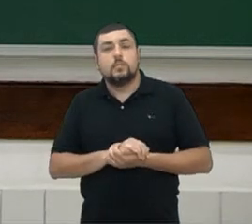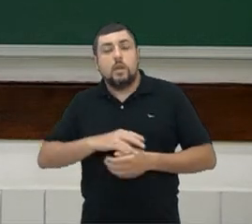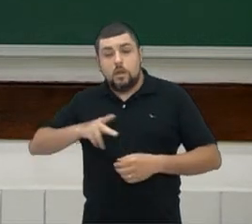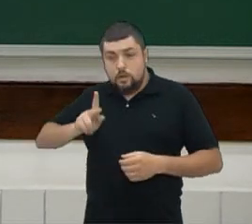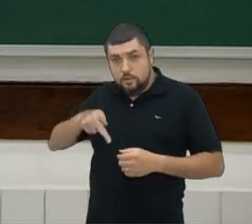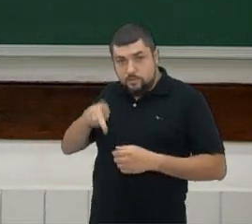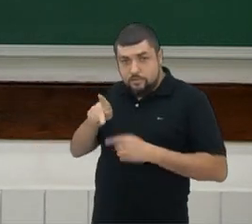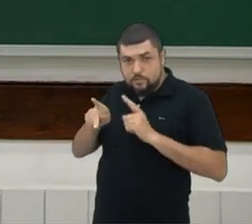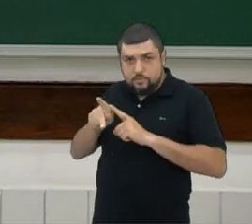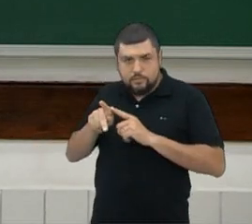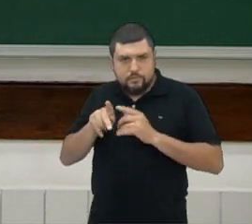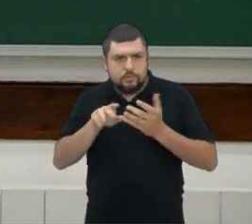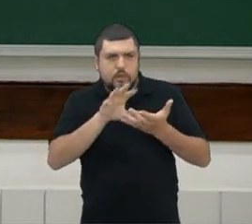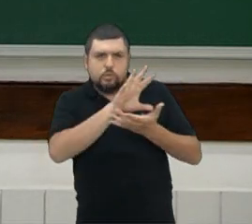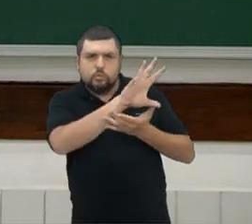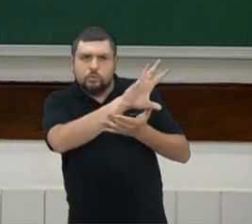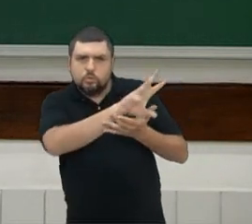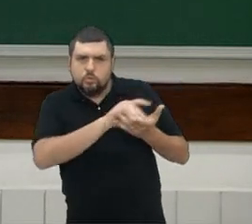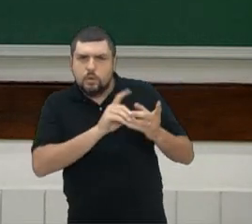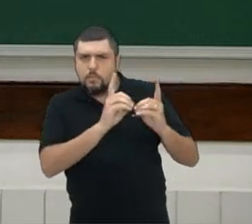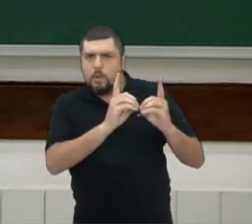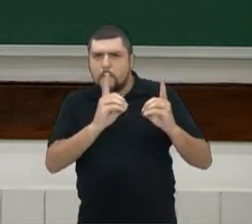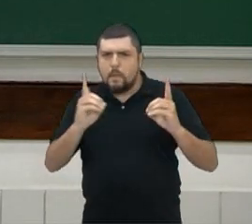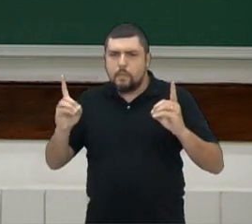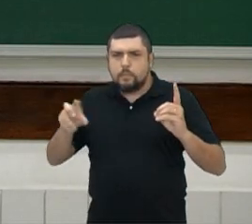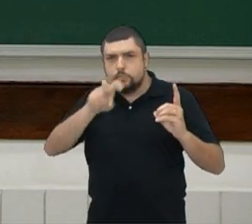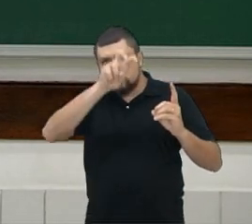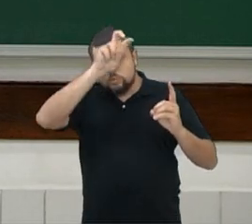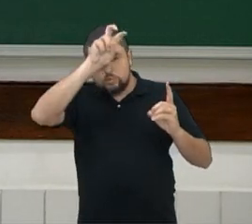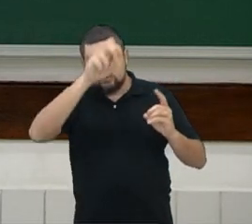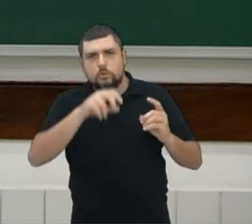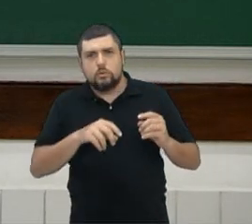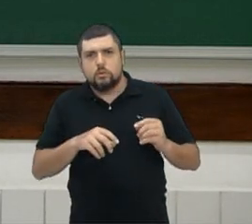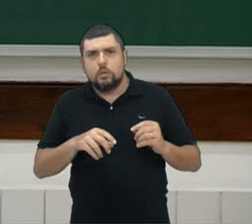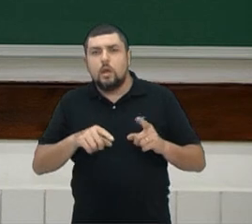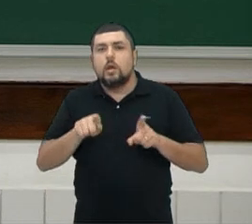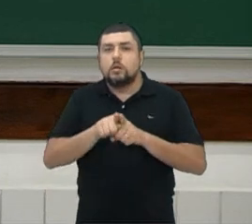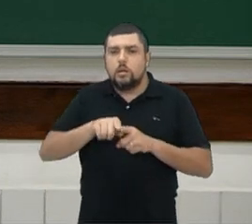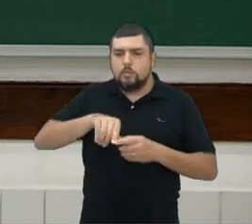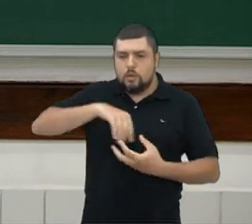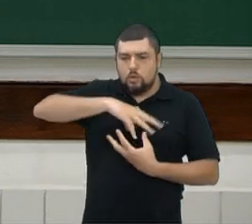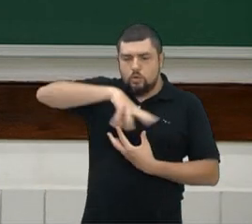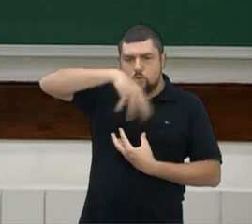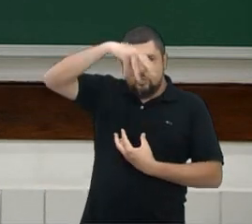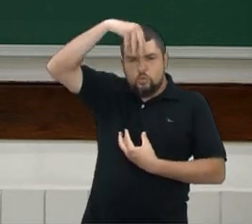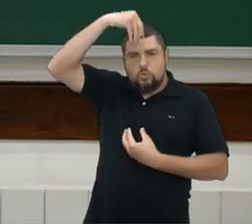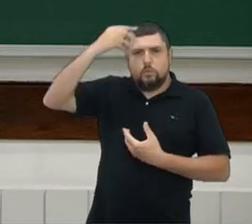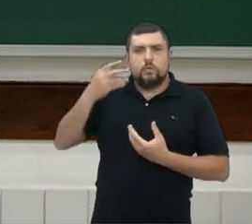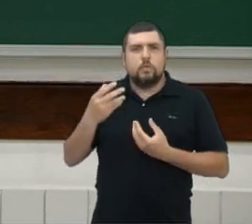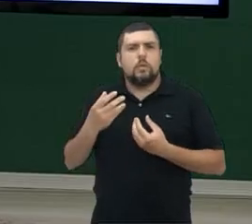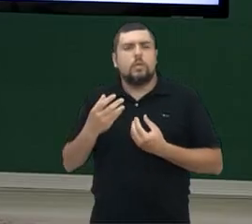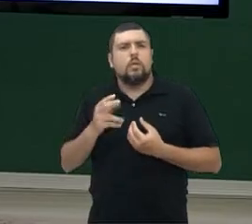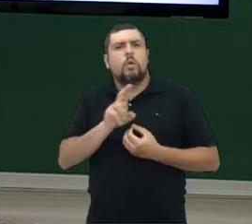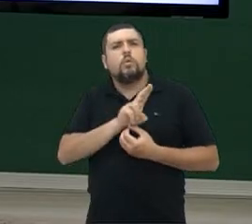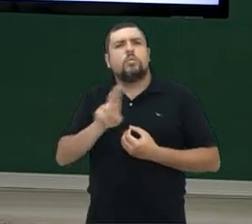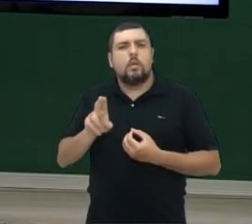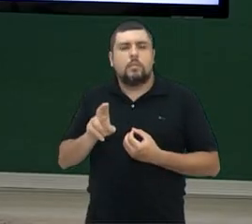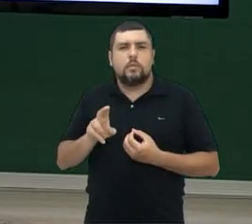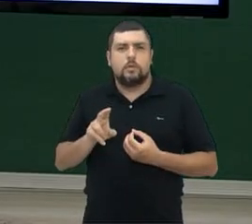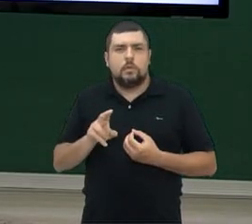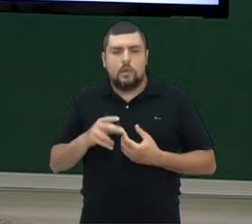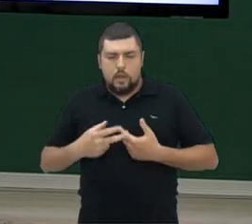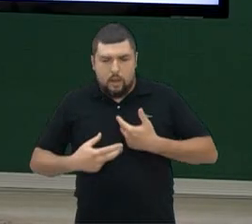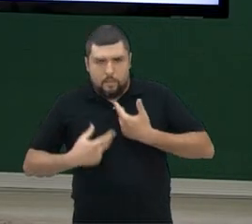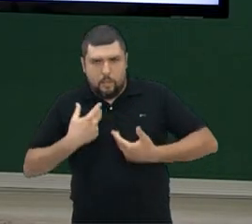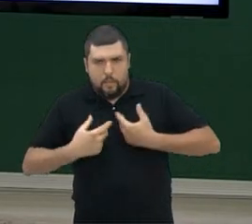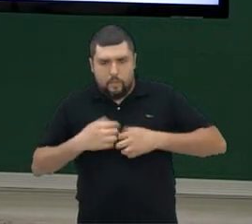Os Kushitas adotaram alguns deuses e algumas práticas egípcias, como, por exemplo, colocar flor nas portas pirâmides. Eu entro nessa